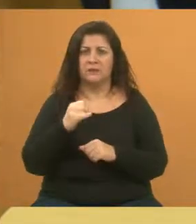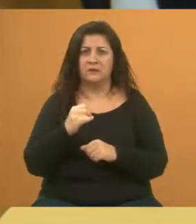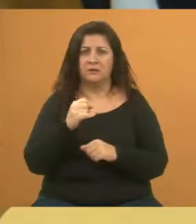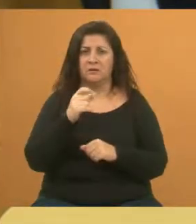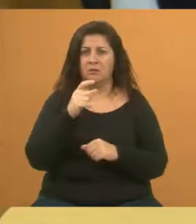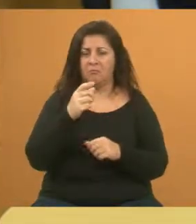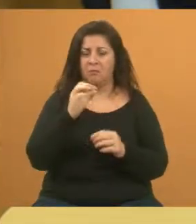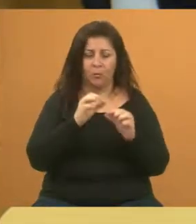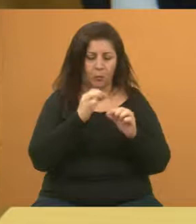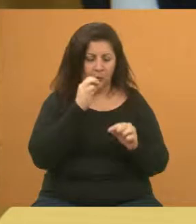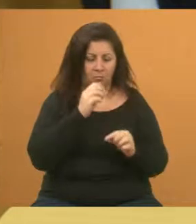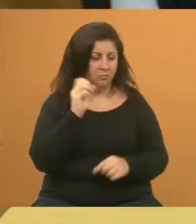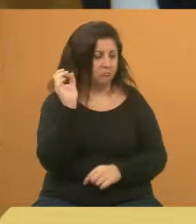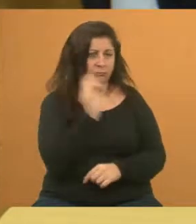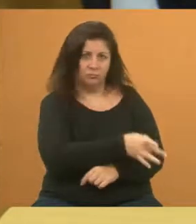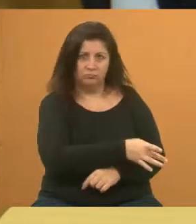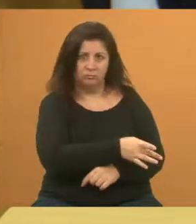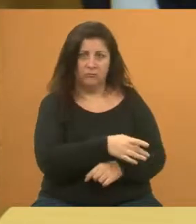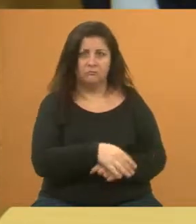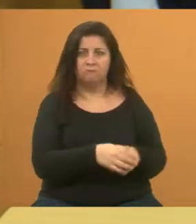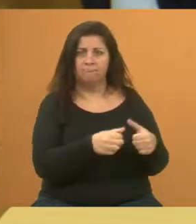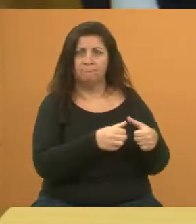canudinho fora e ele fica lá.